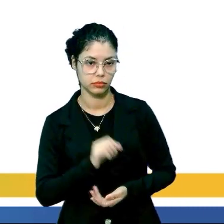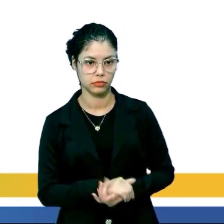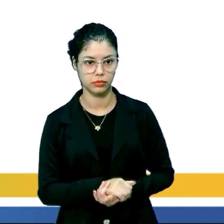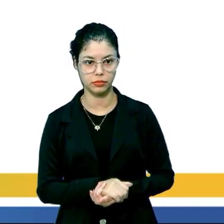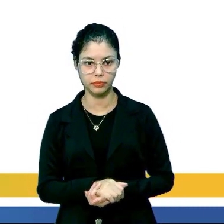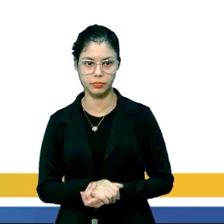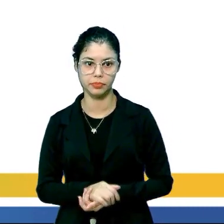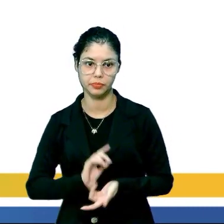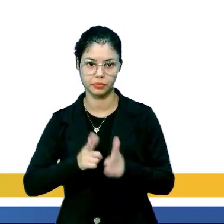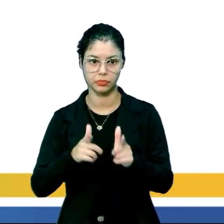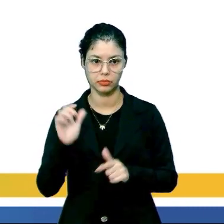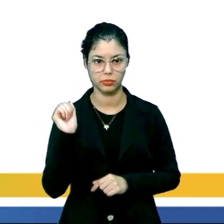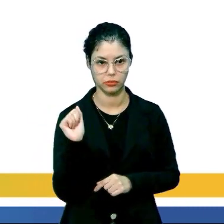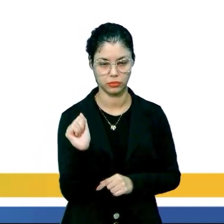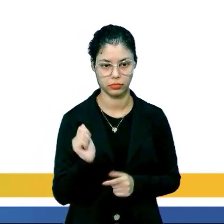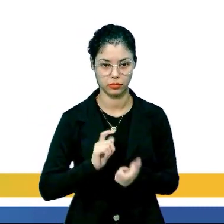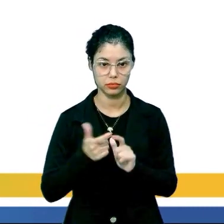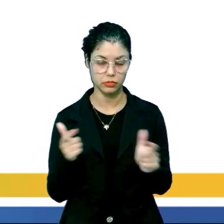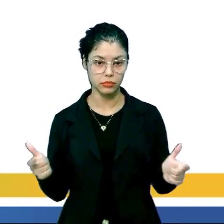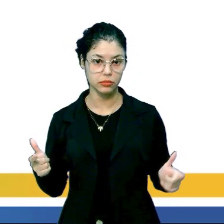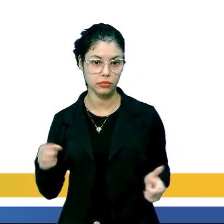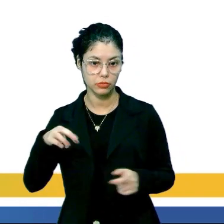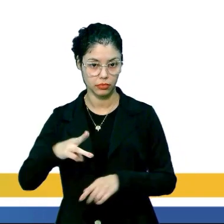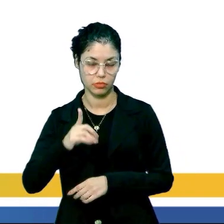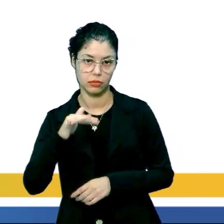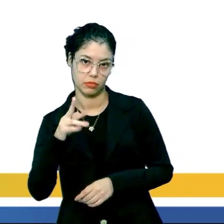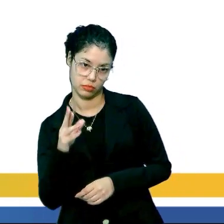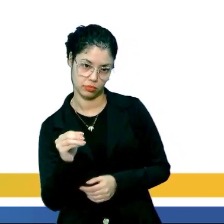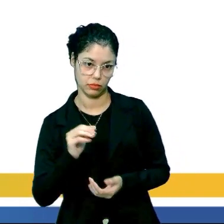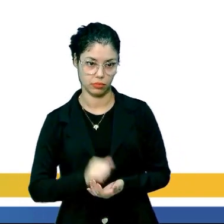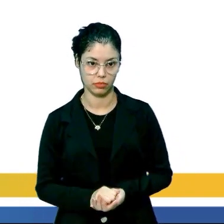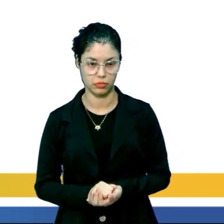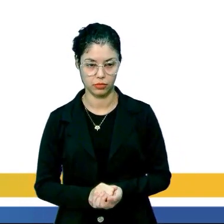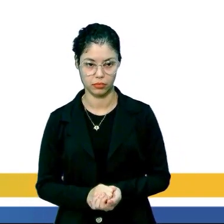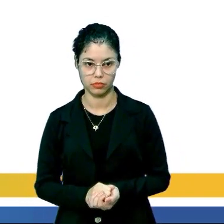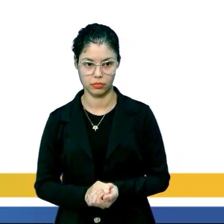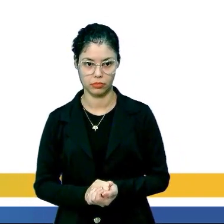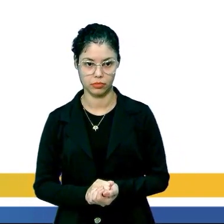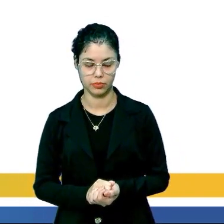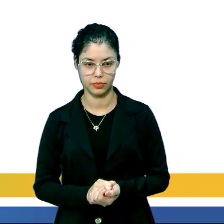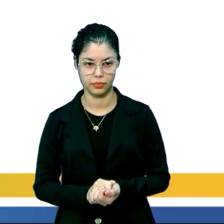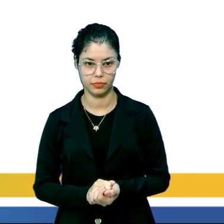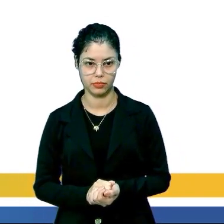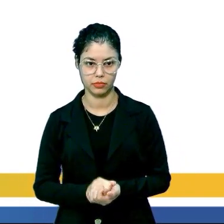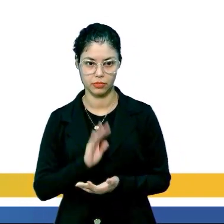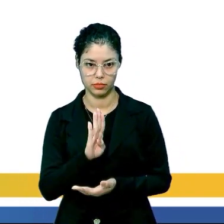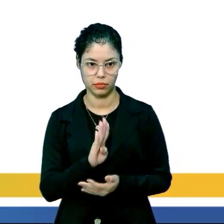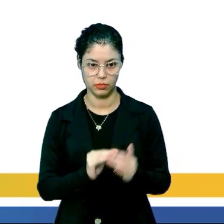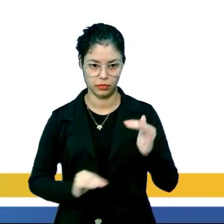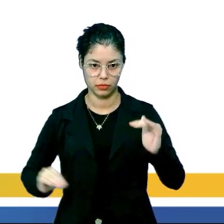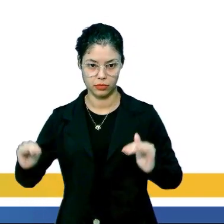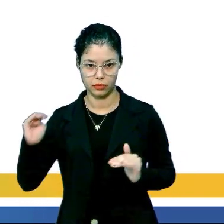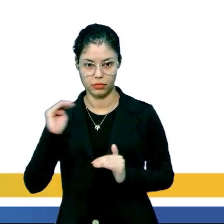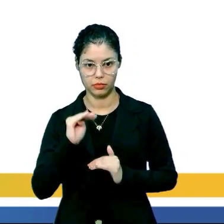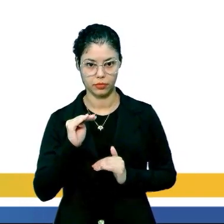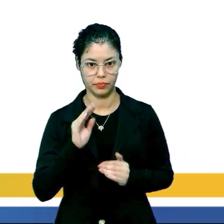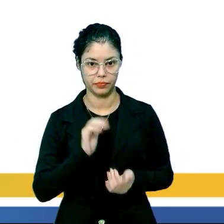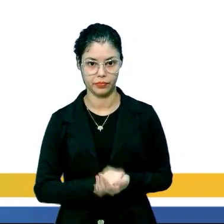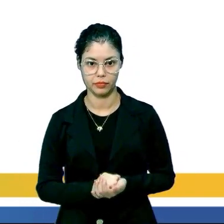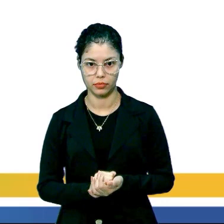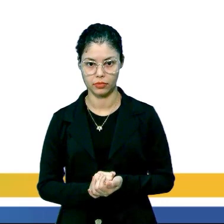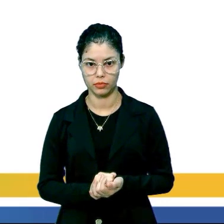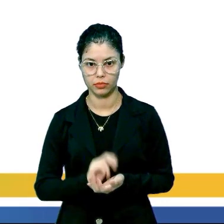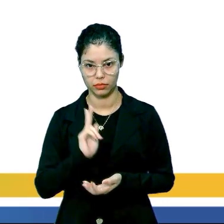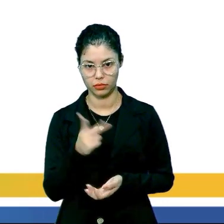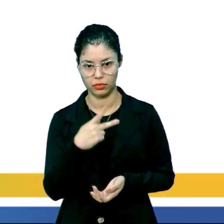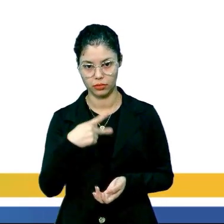pessoal? Alternativa A, da alta concentração de macrófagos. Alternativa B, elevadas